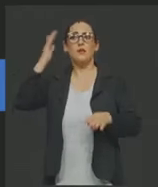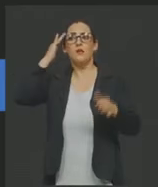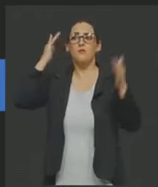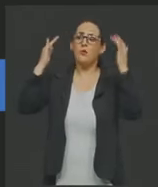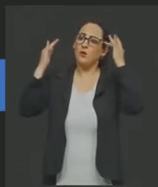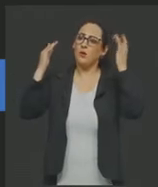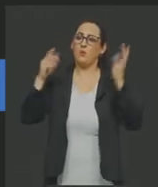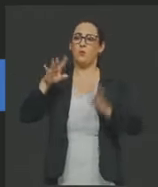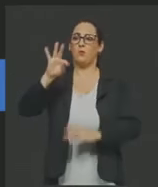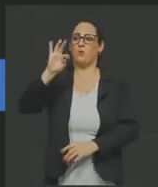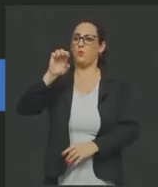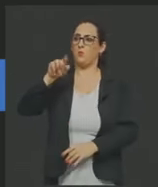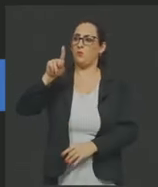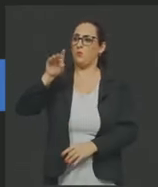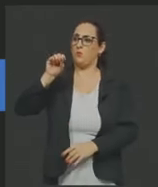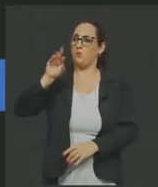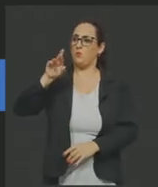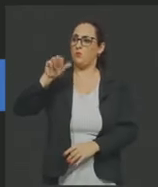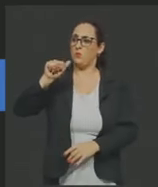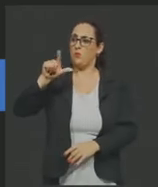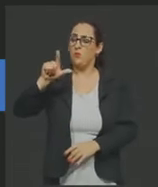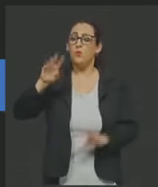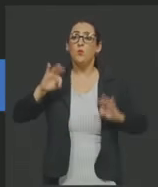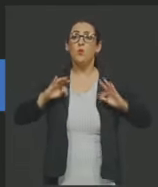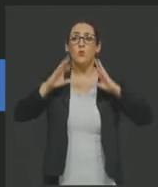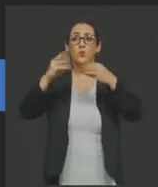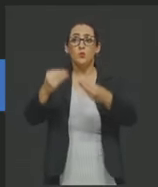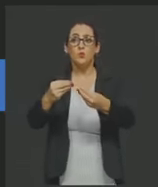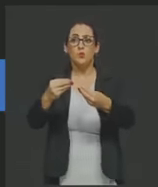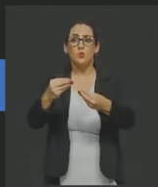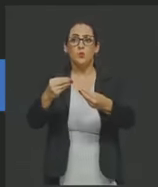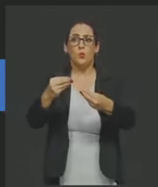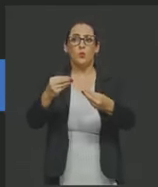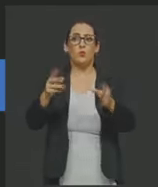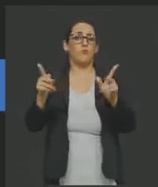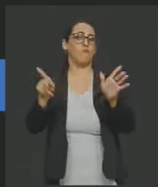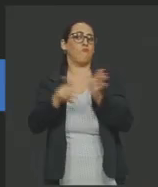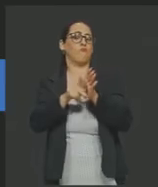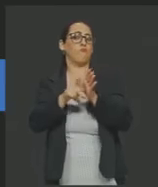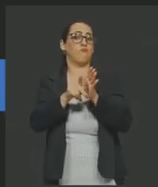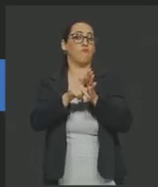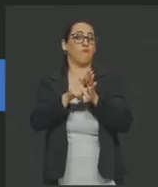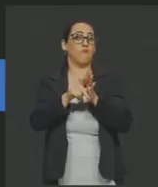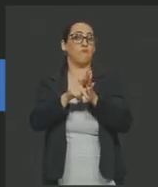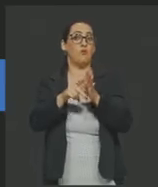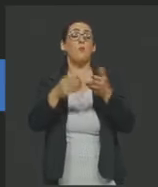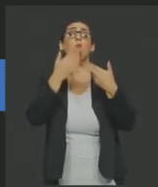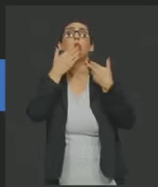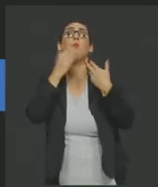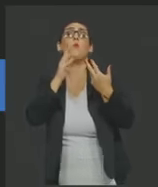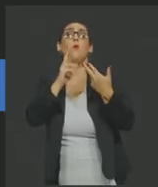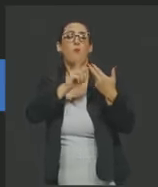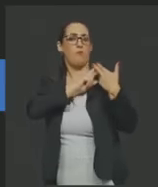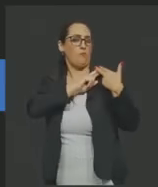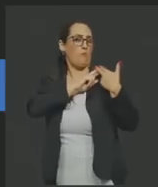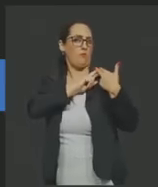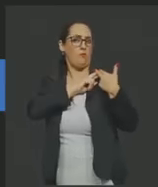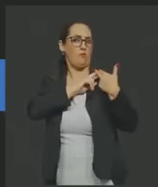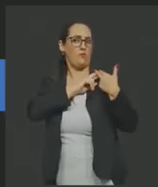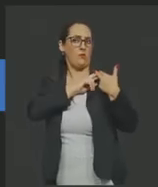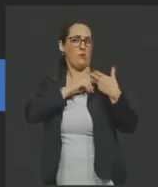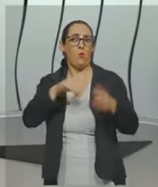o temporal, perto aqui do ouvido. Então, vamos ver qual que é a função deles. Olha, no